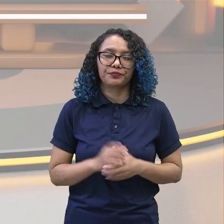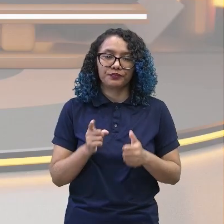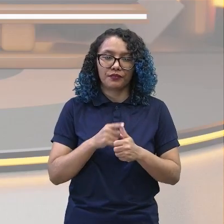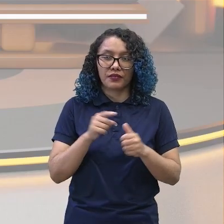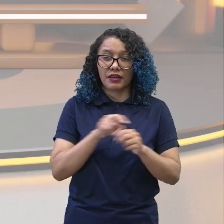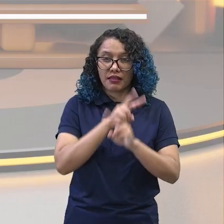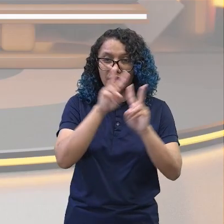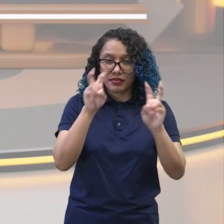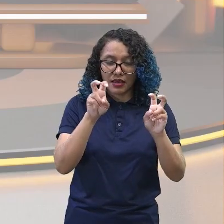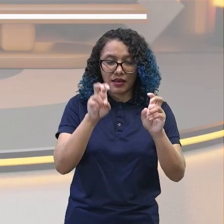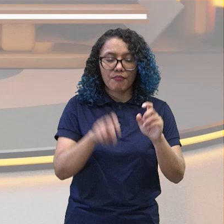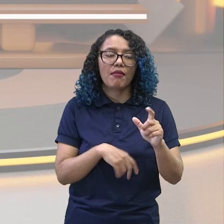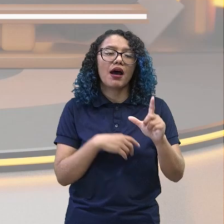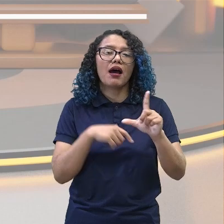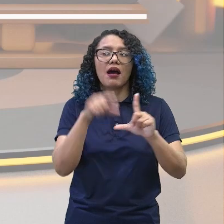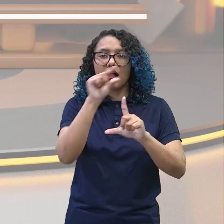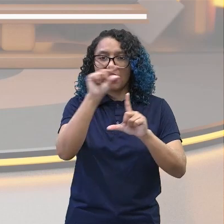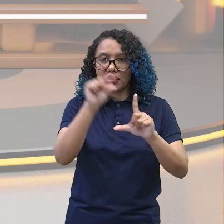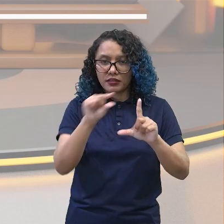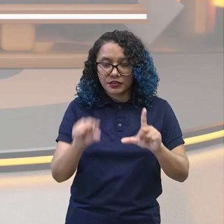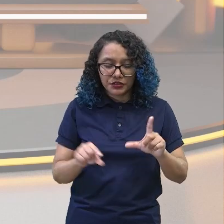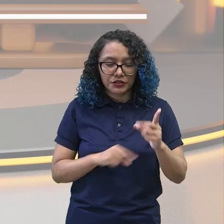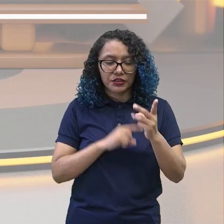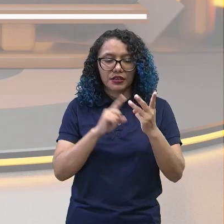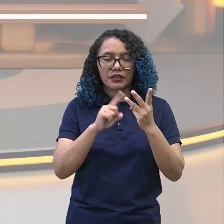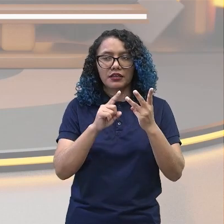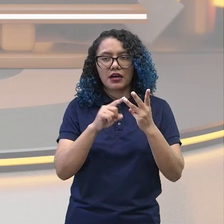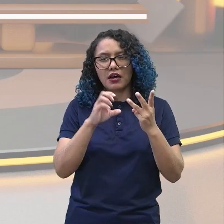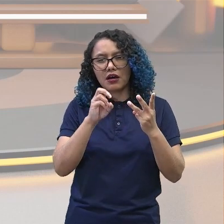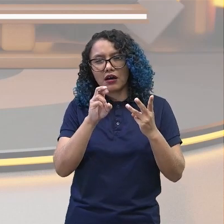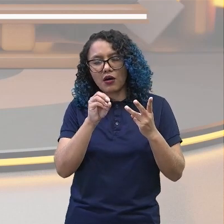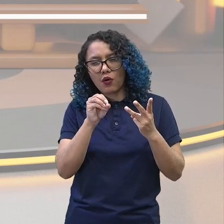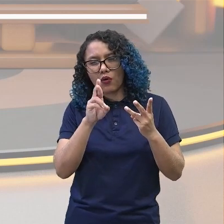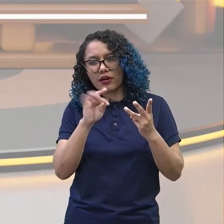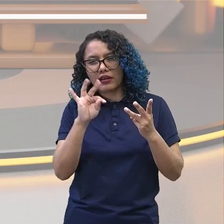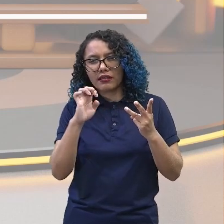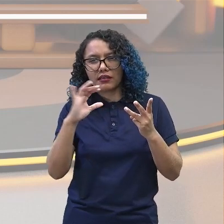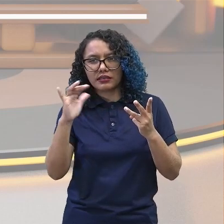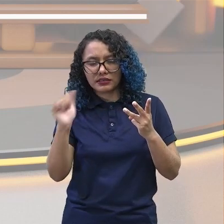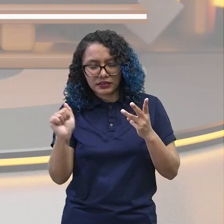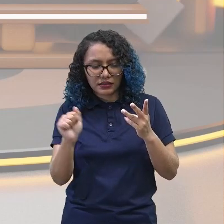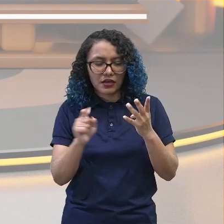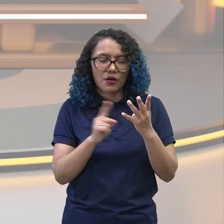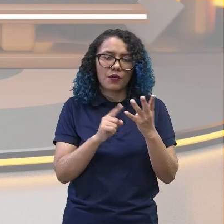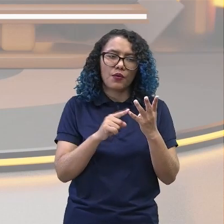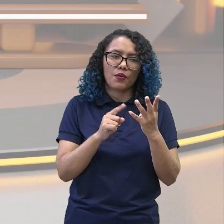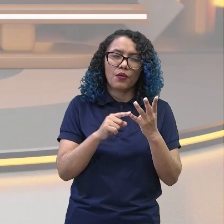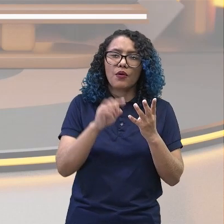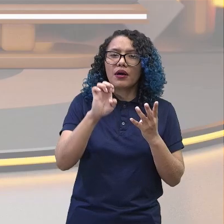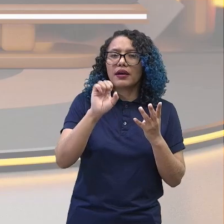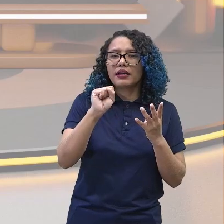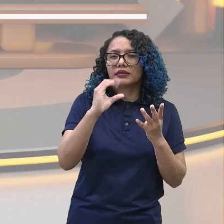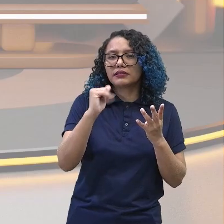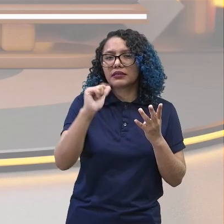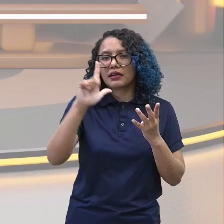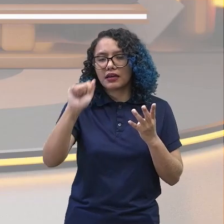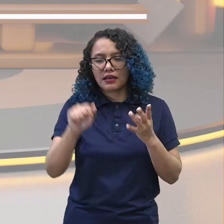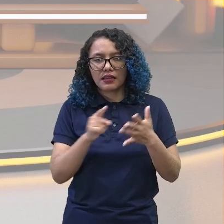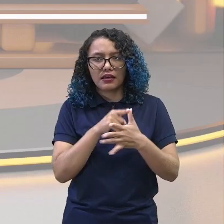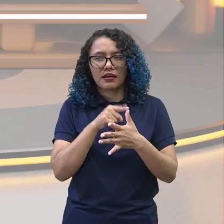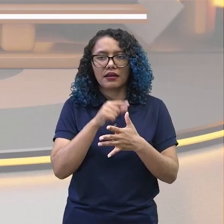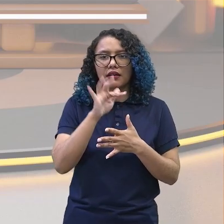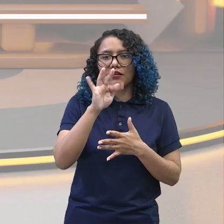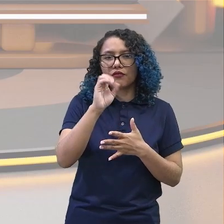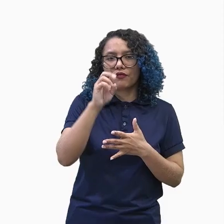título, legenda, orientação, escala, fonte e também a